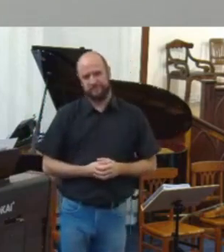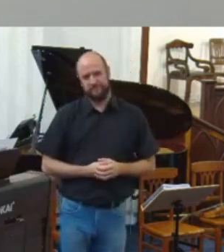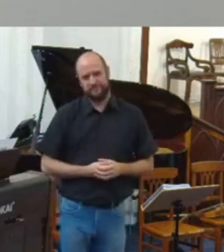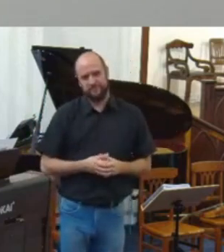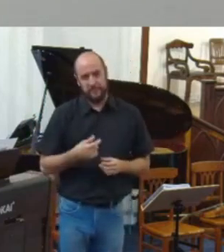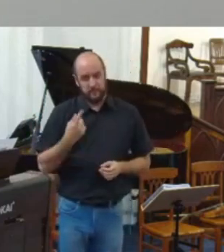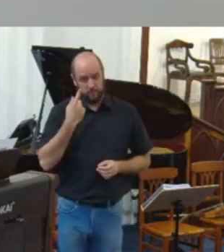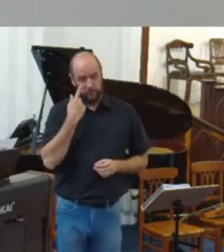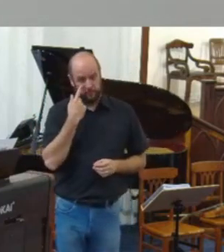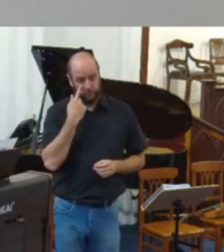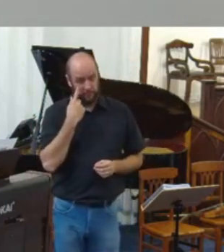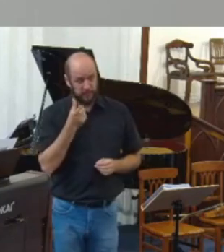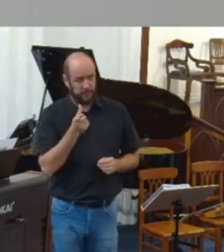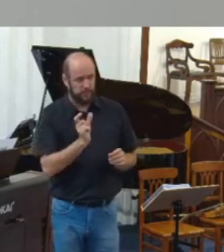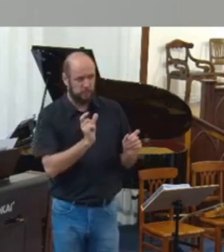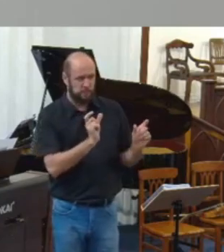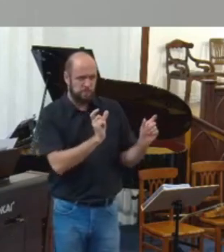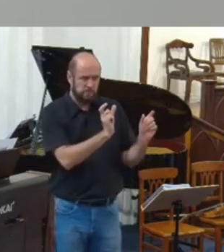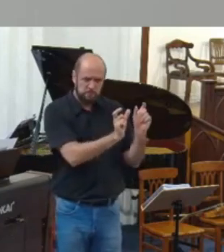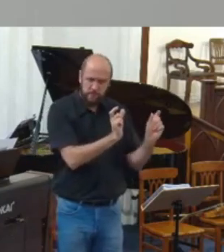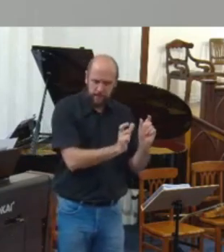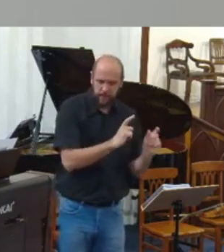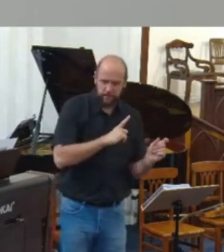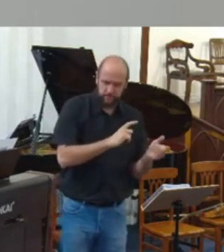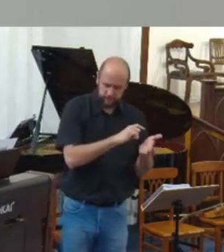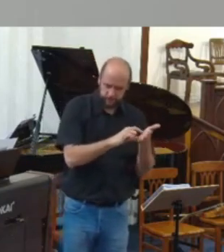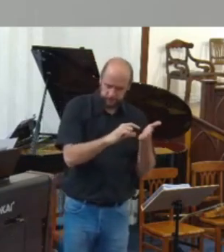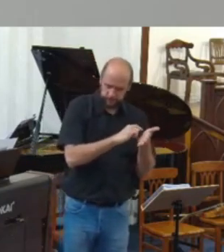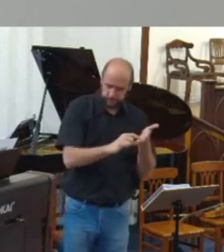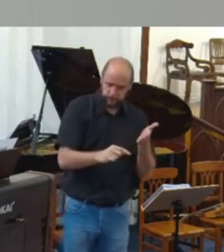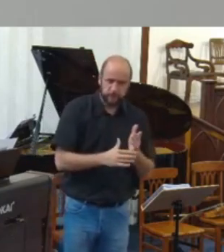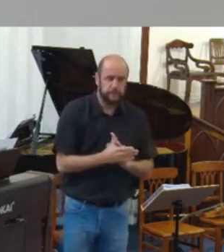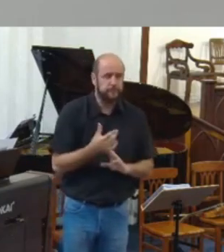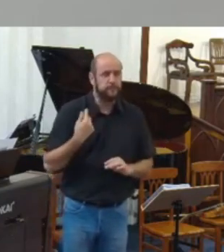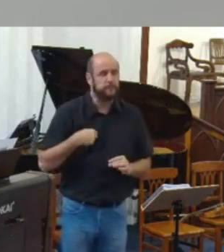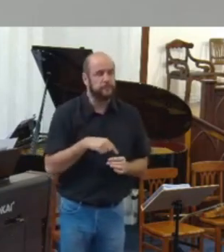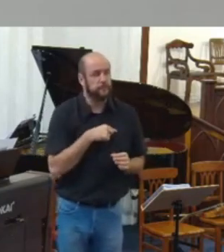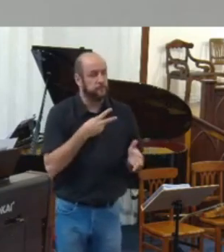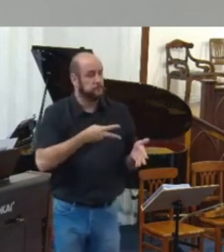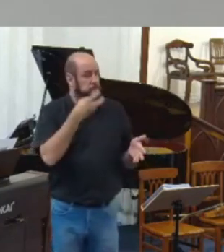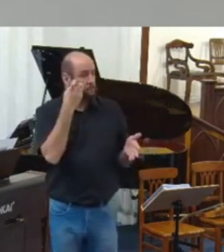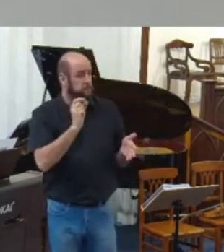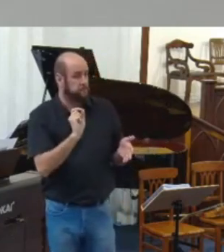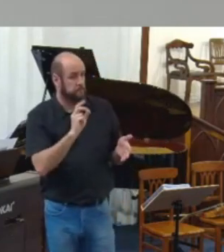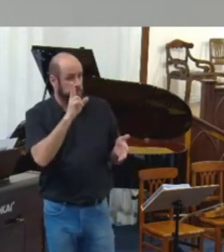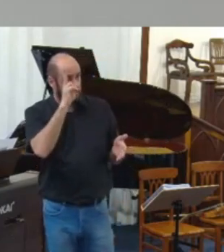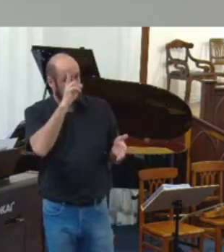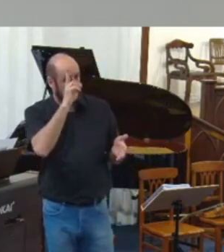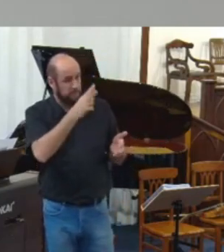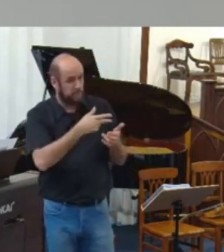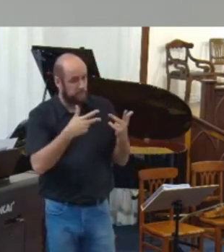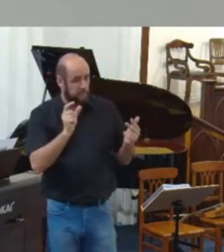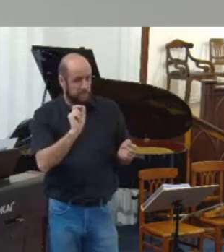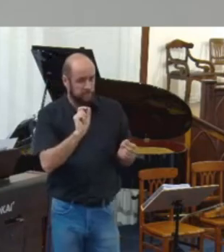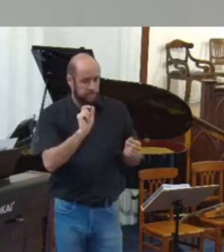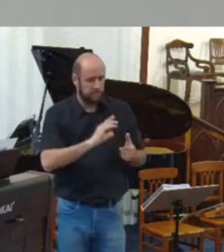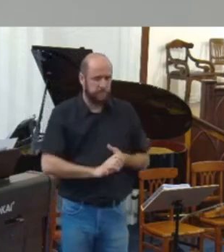aqui para alguns termos dessa passagem, nós veríamos e nos lembraríamos de uma